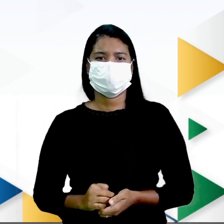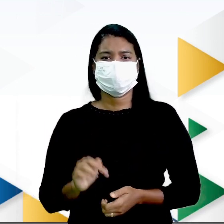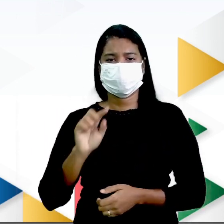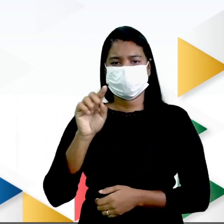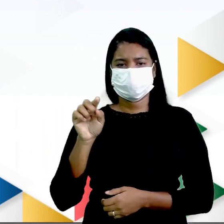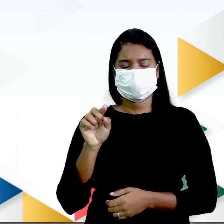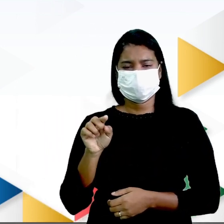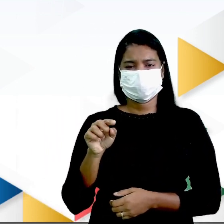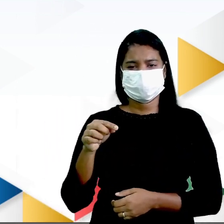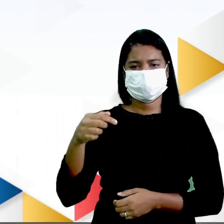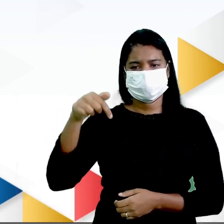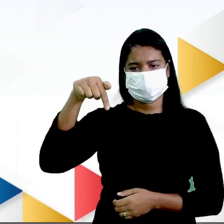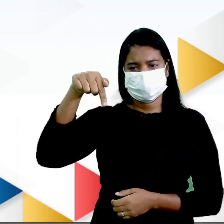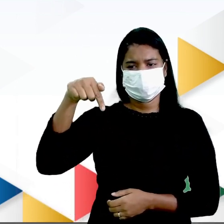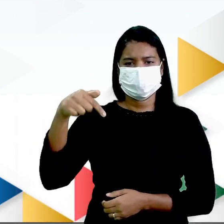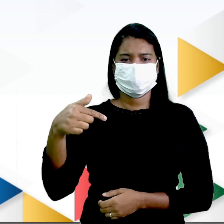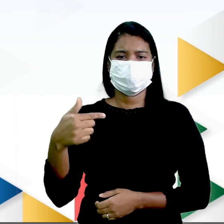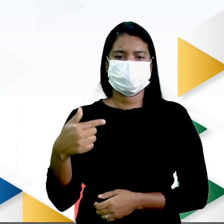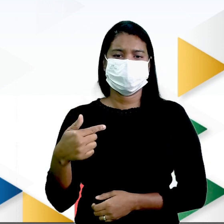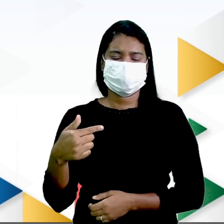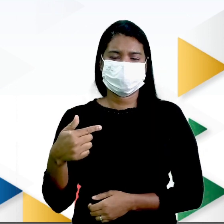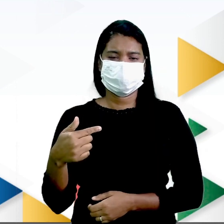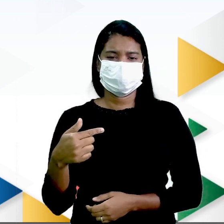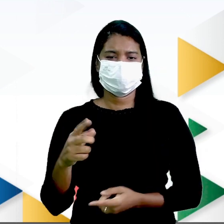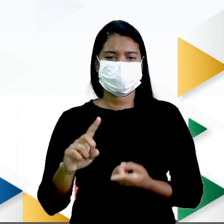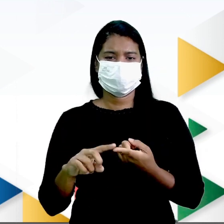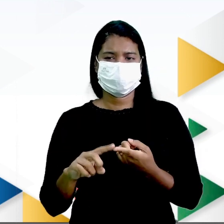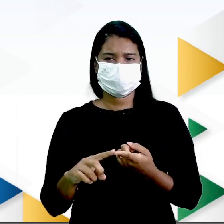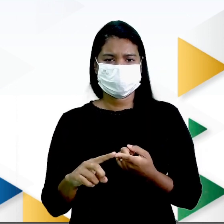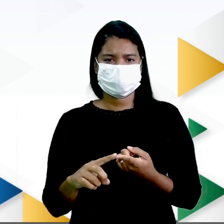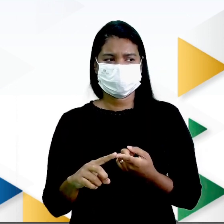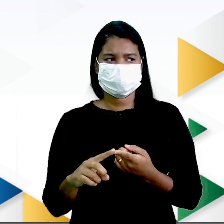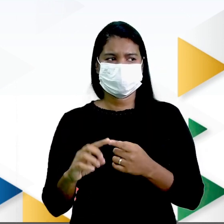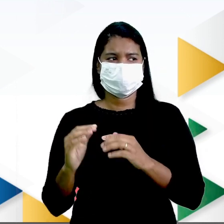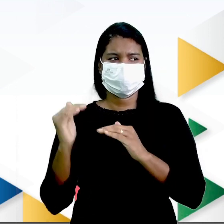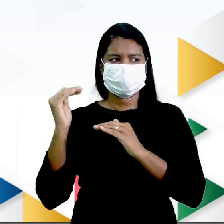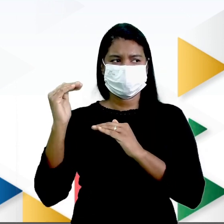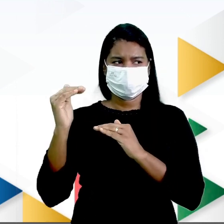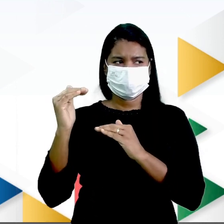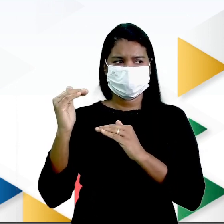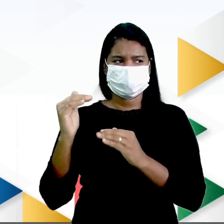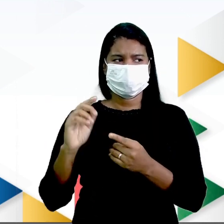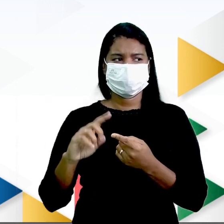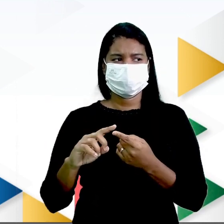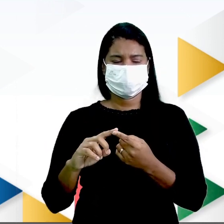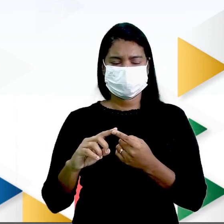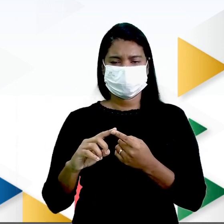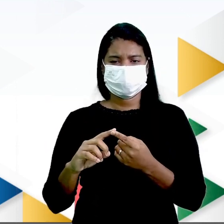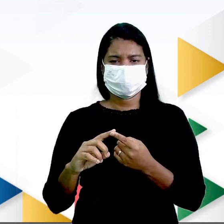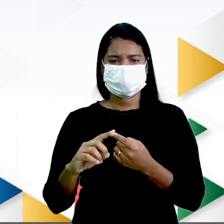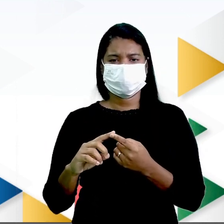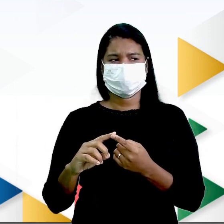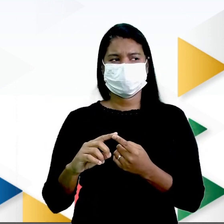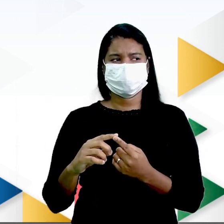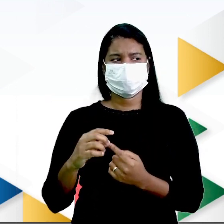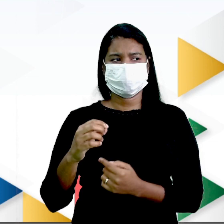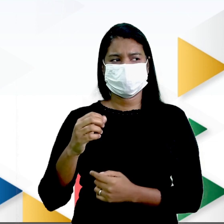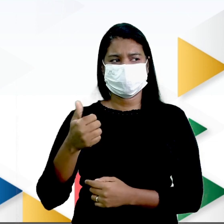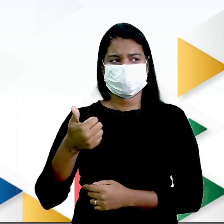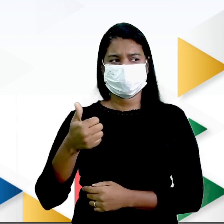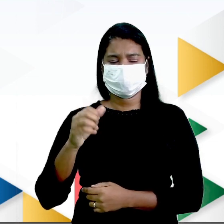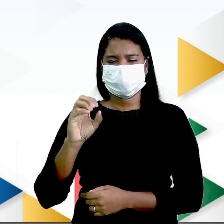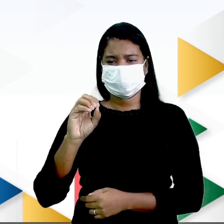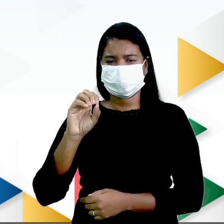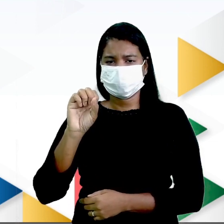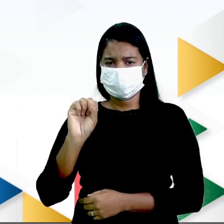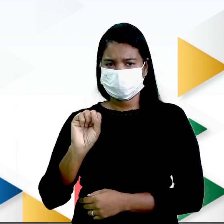é 72. E se a parte de baixo é 72, a parte de cima também é, porque também mede 108 graus, tá bom?